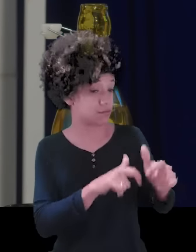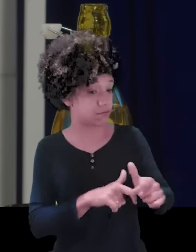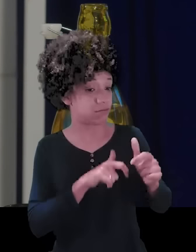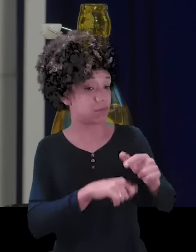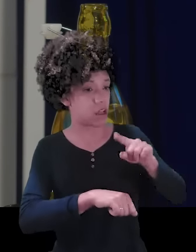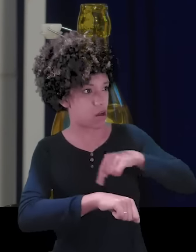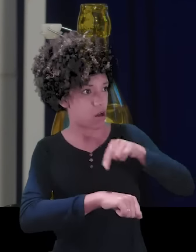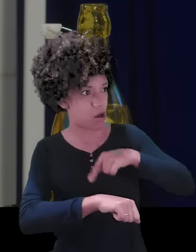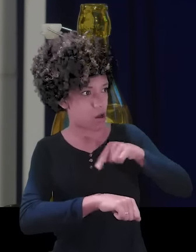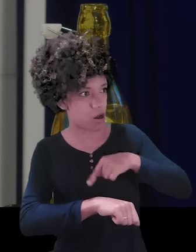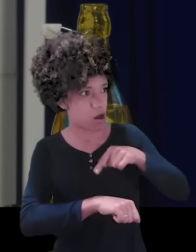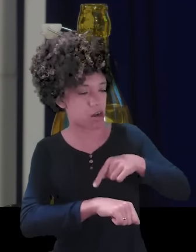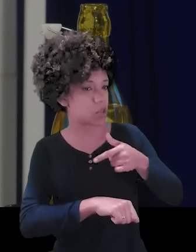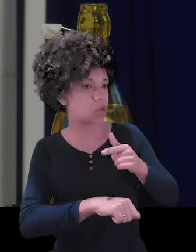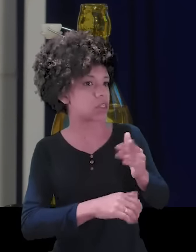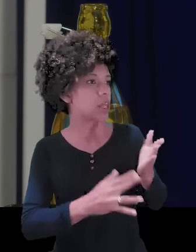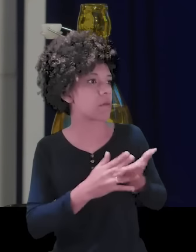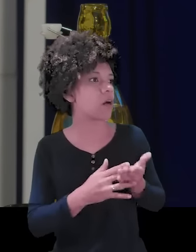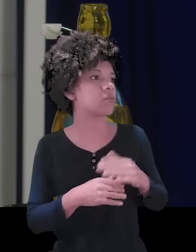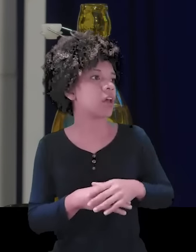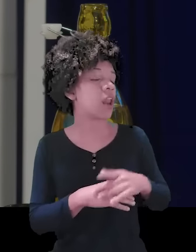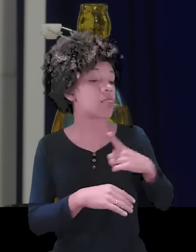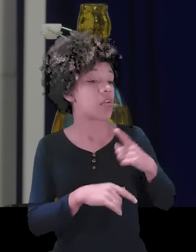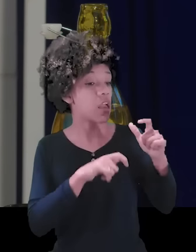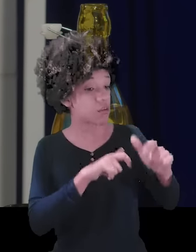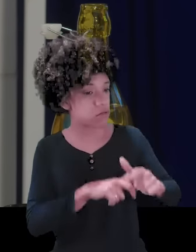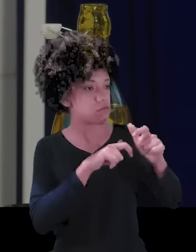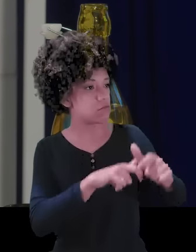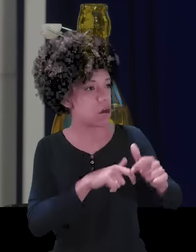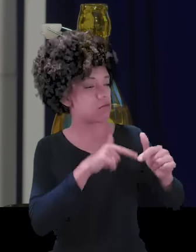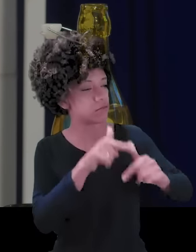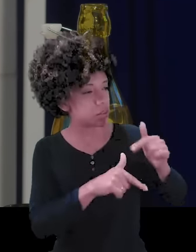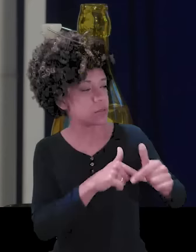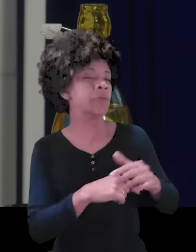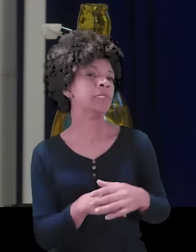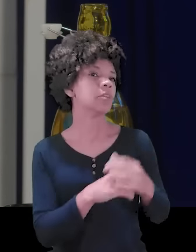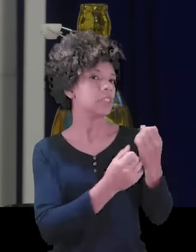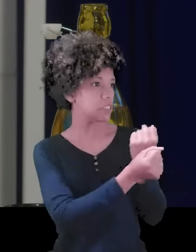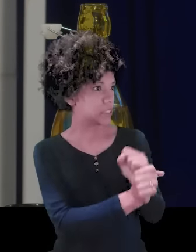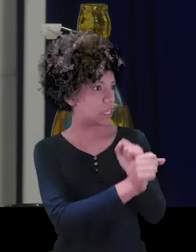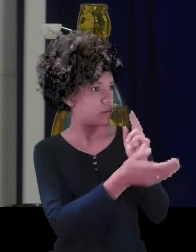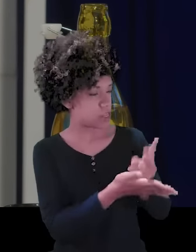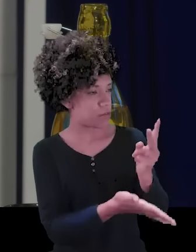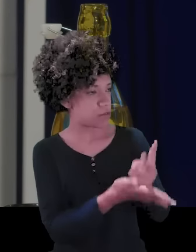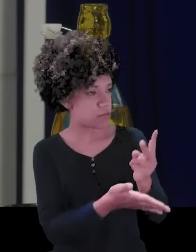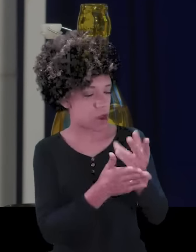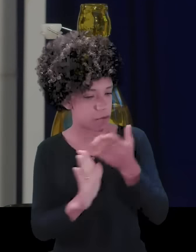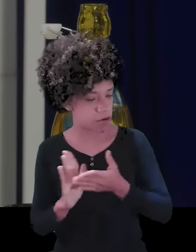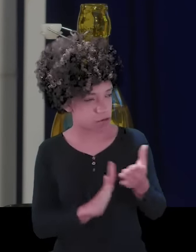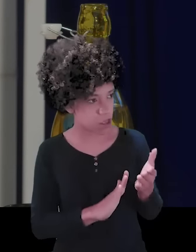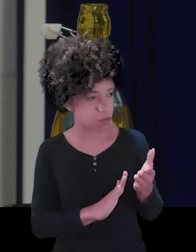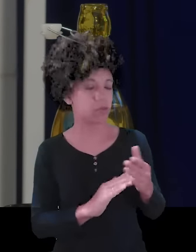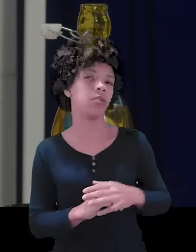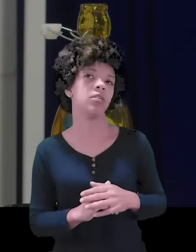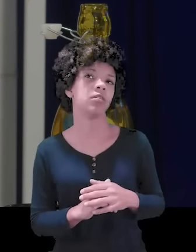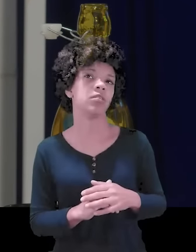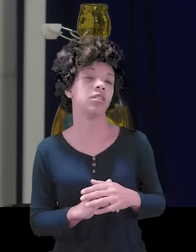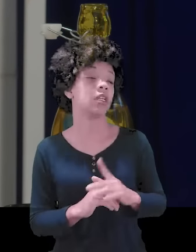sazonal e ele ele fica naquela situação de ser escravizado por um tempo